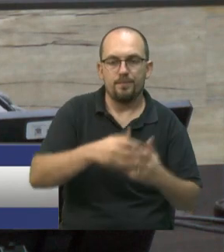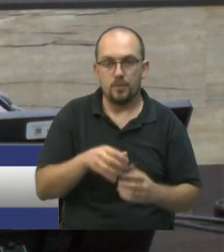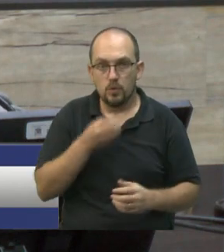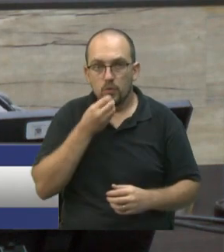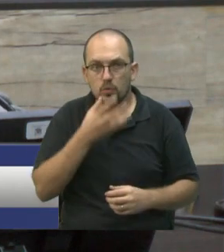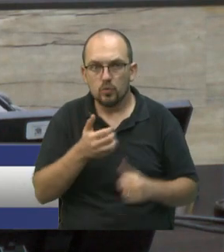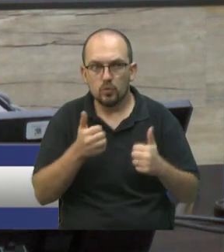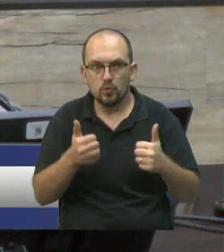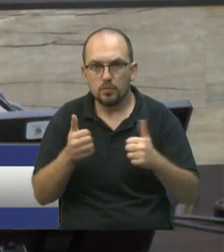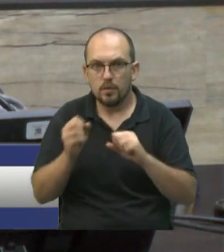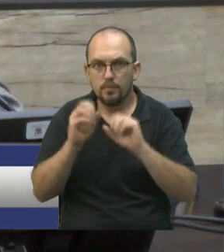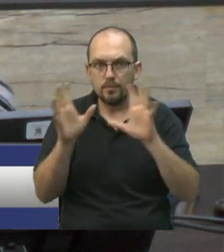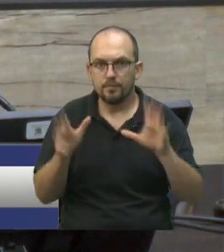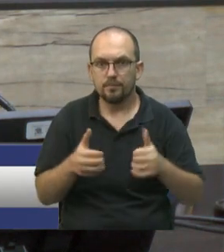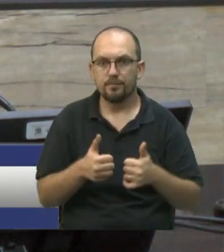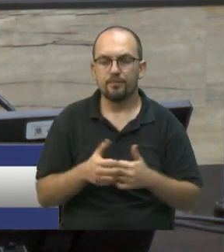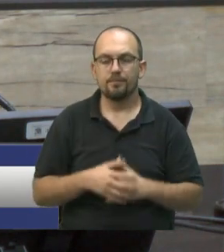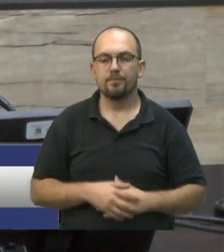Tudo bem, pessoal?